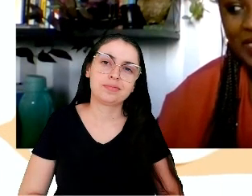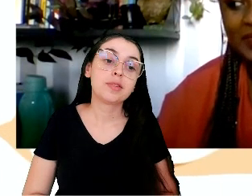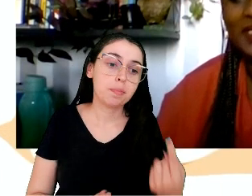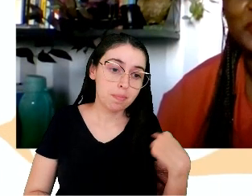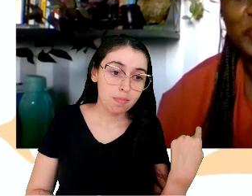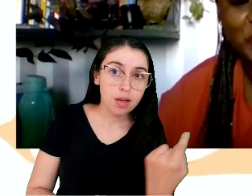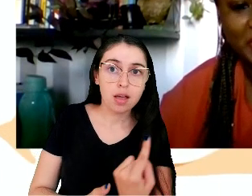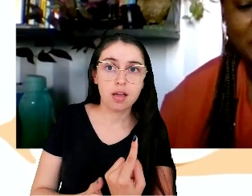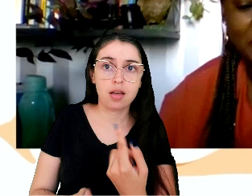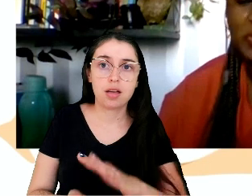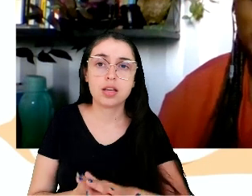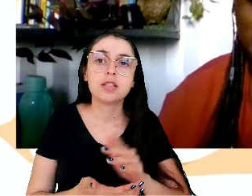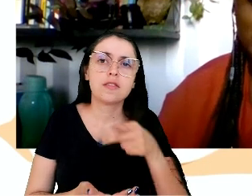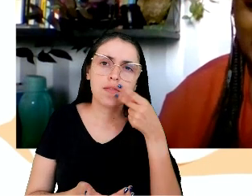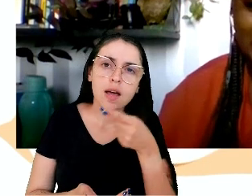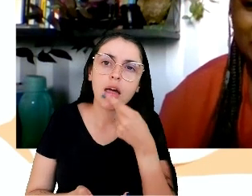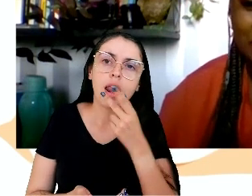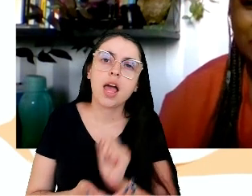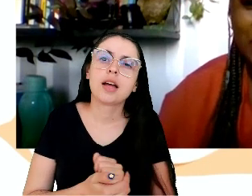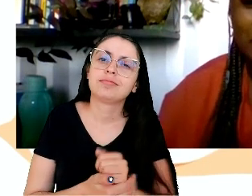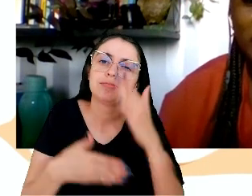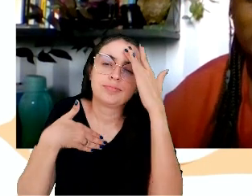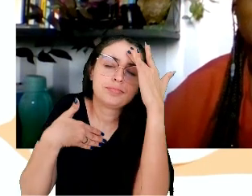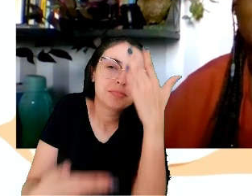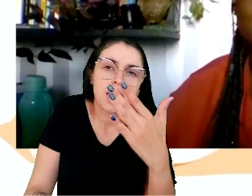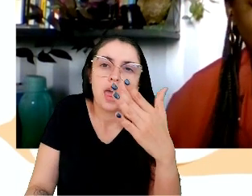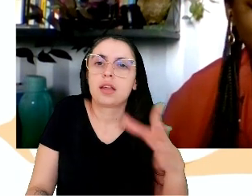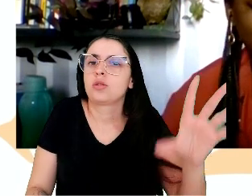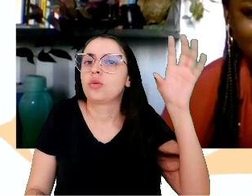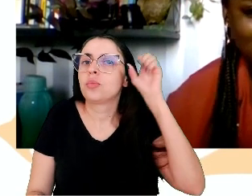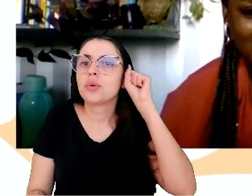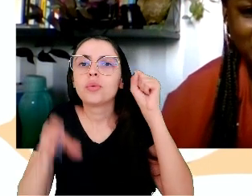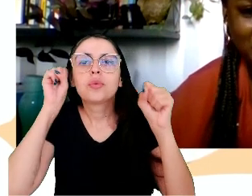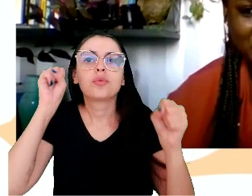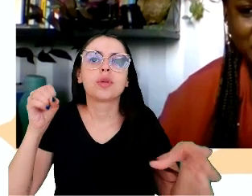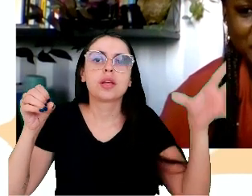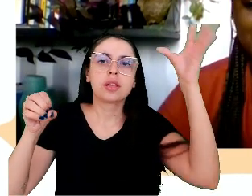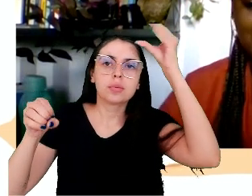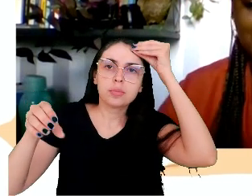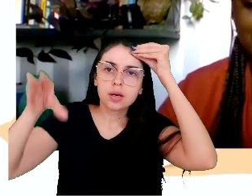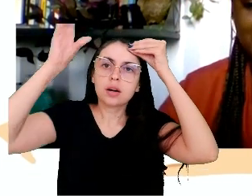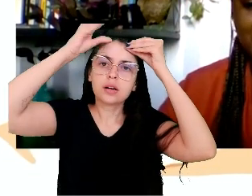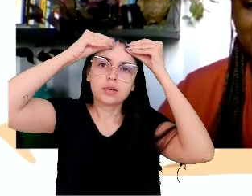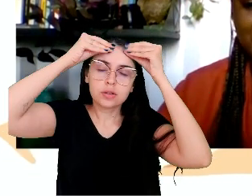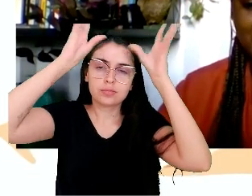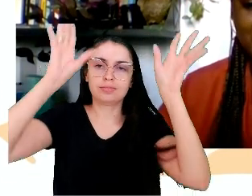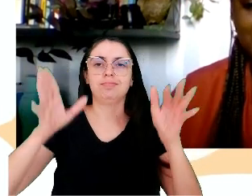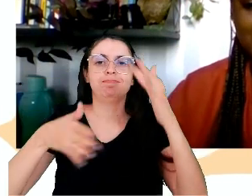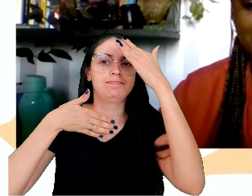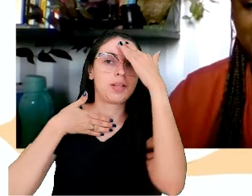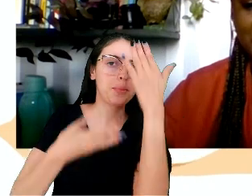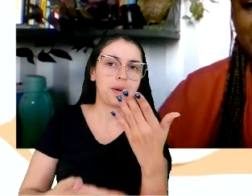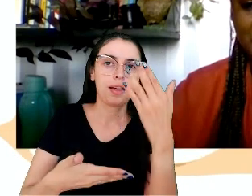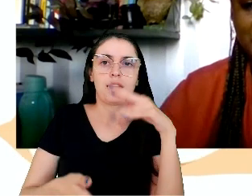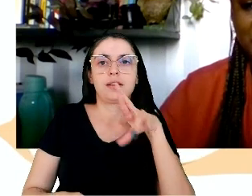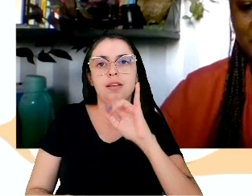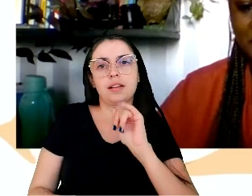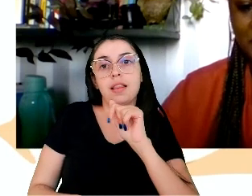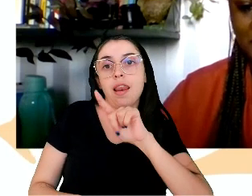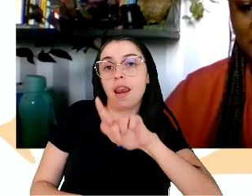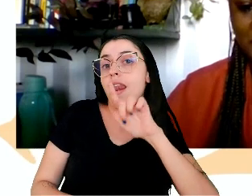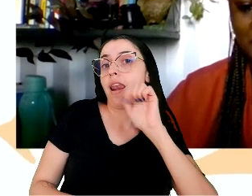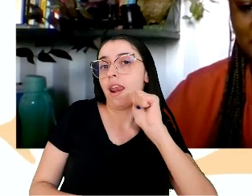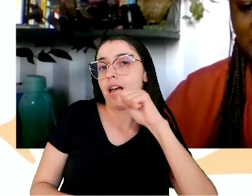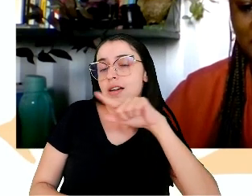para trazer algum conhecimento, eu estou muito grata pelo conhecimento que eu recebi. Muito obrigada, doutora